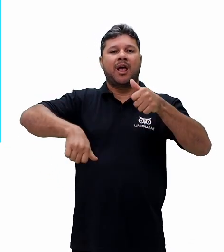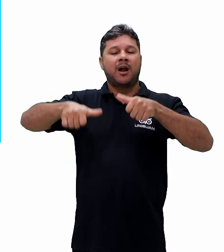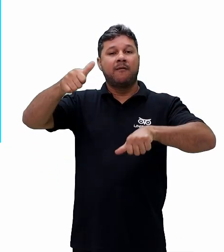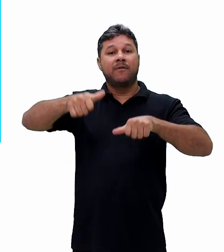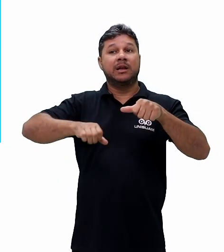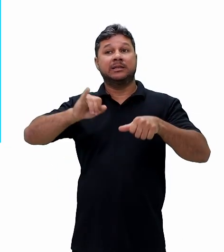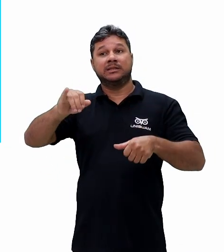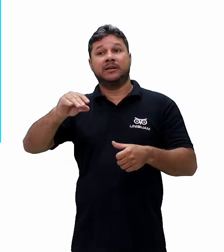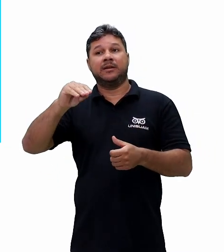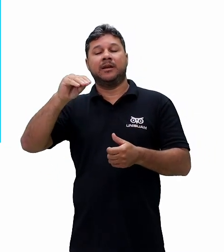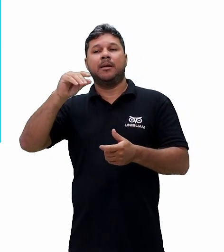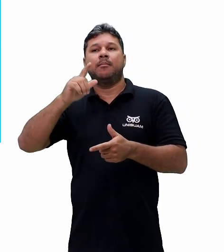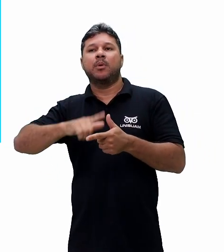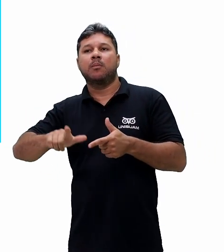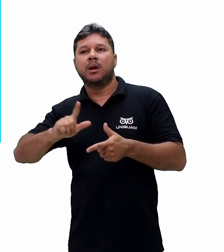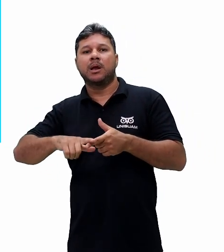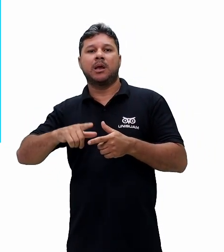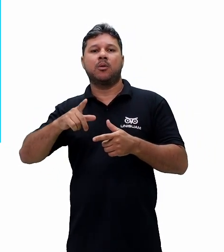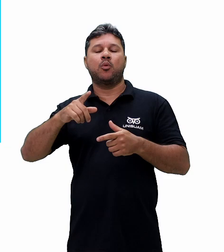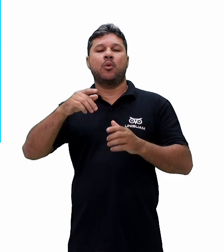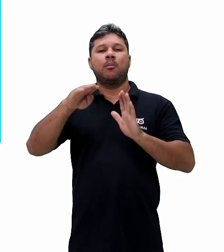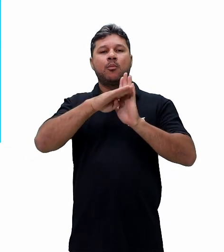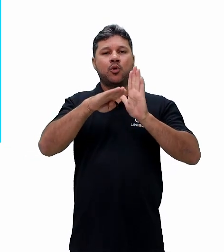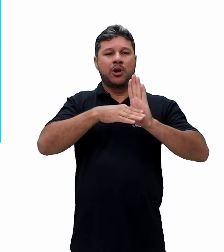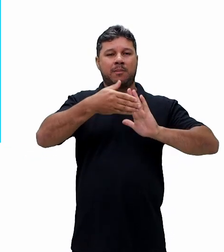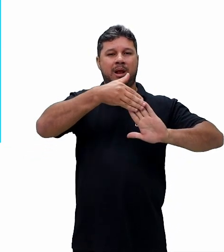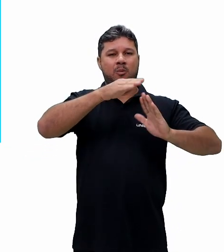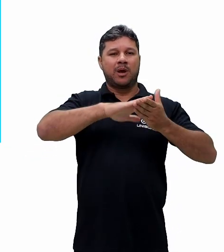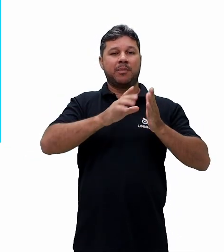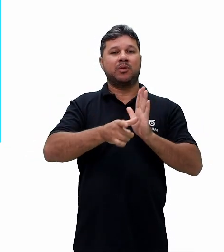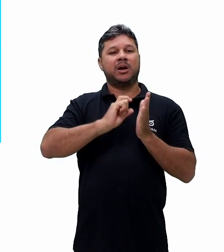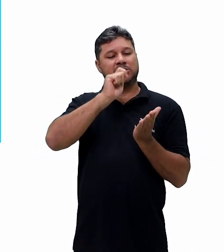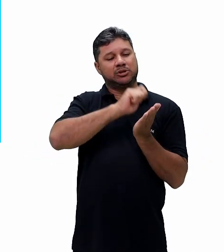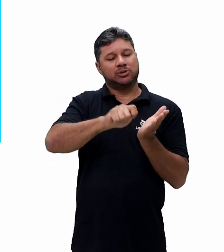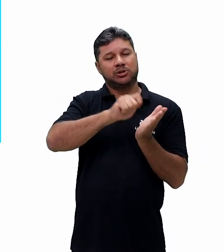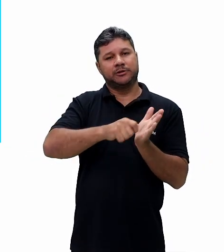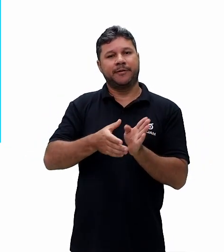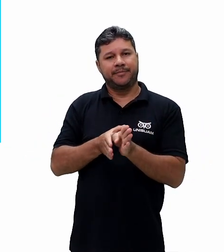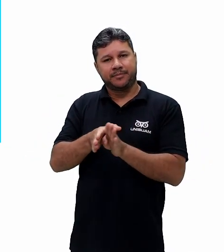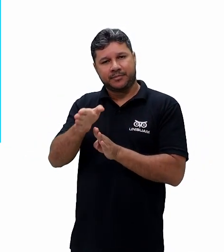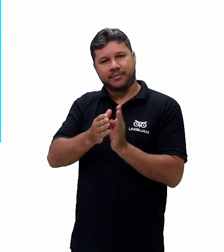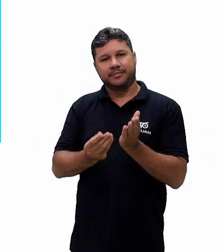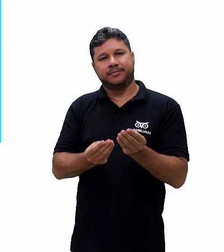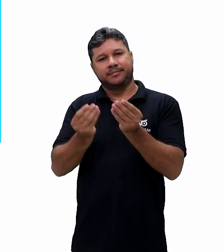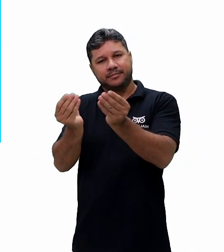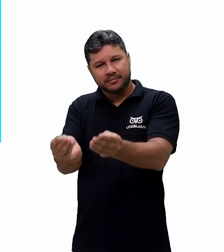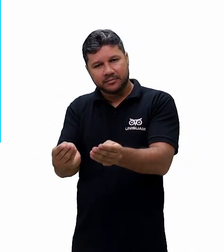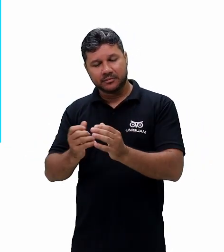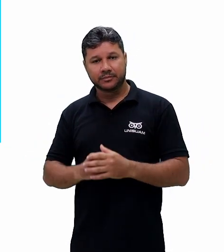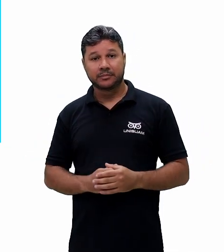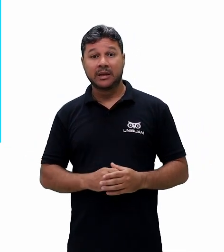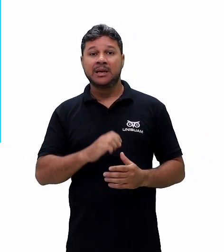consigo avaliar a eficiência do programa de alongamento que eu prescrevi.